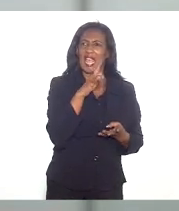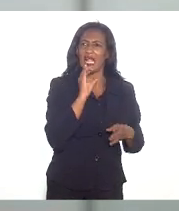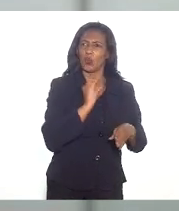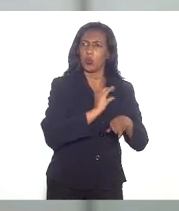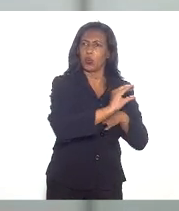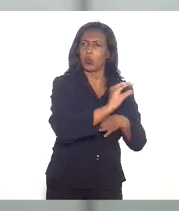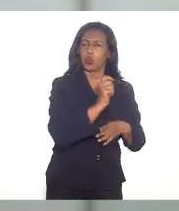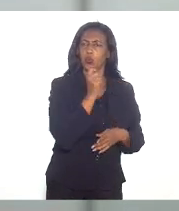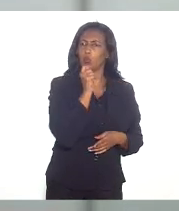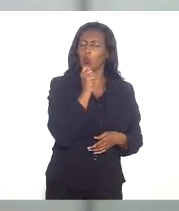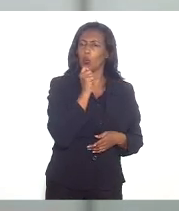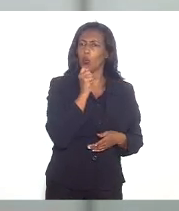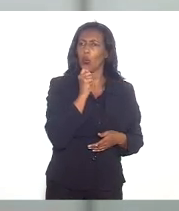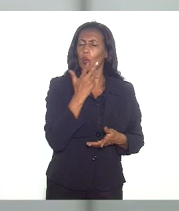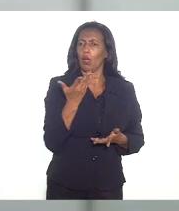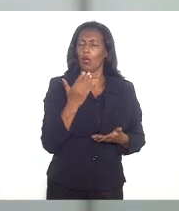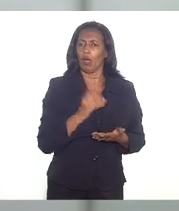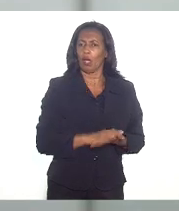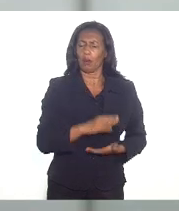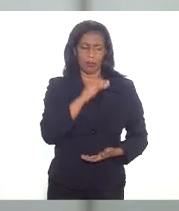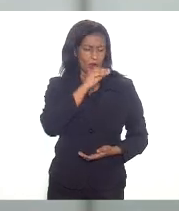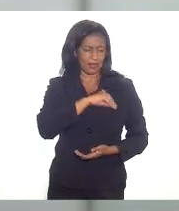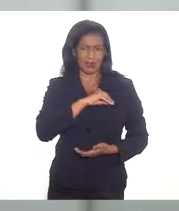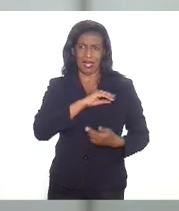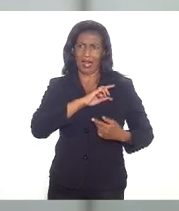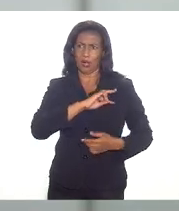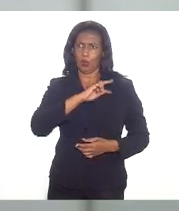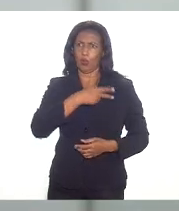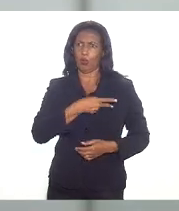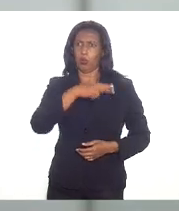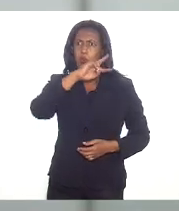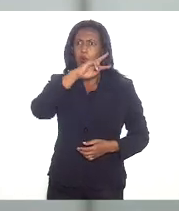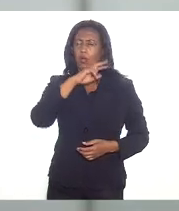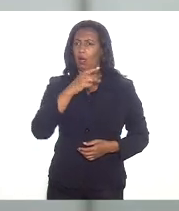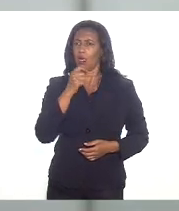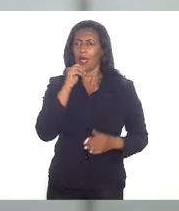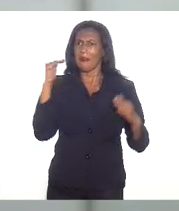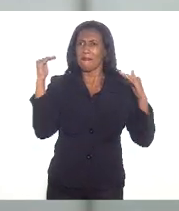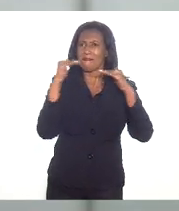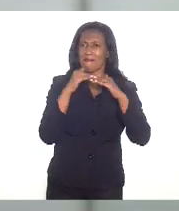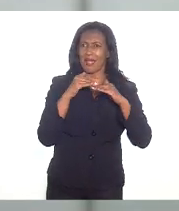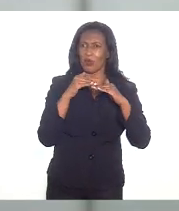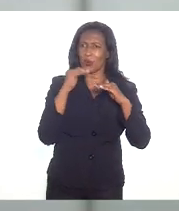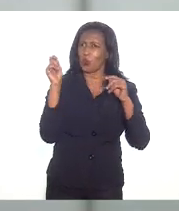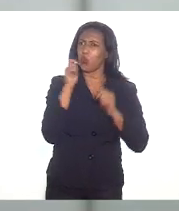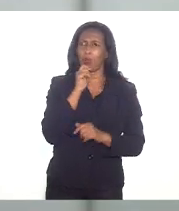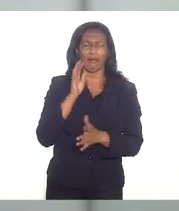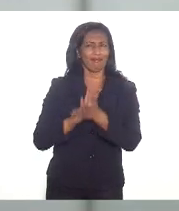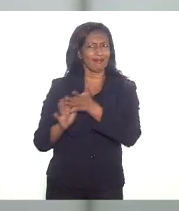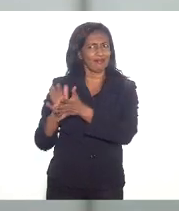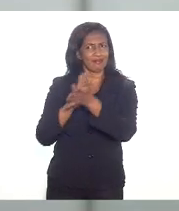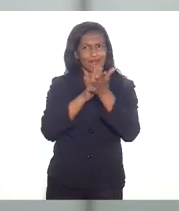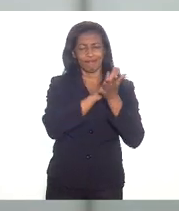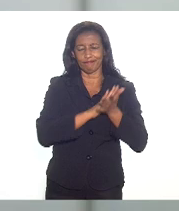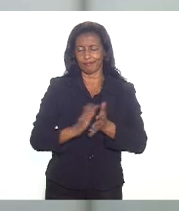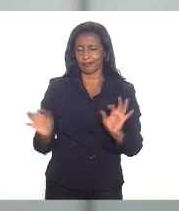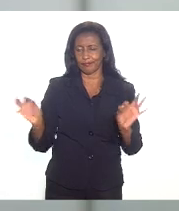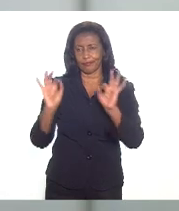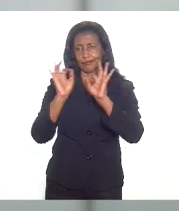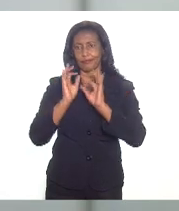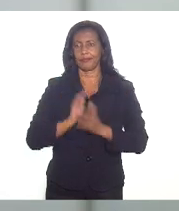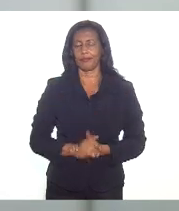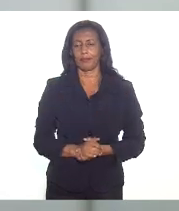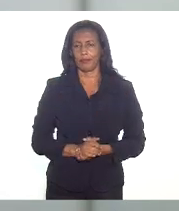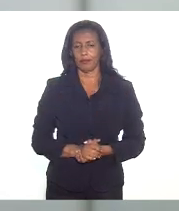promoção vertical nos planos de cargos e salários. Isso não tem meta nenhuma. Então, Mauro, eu